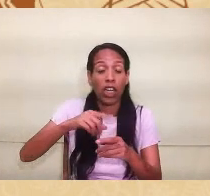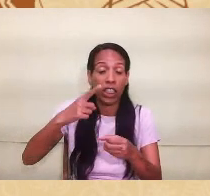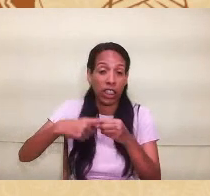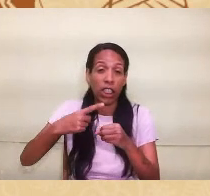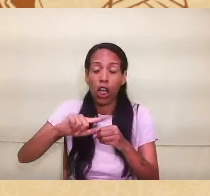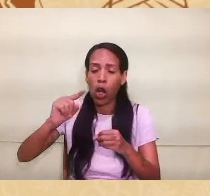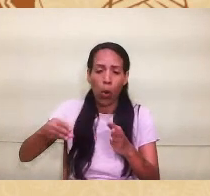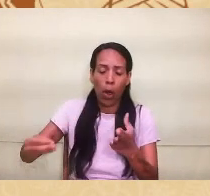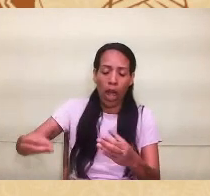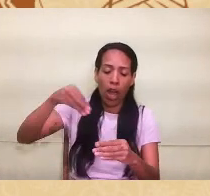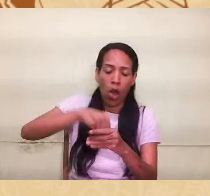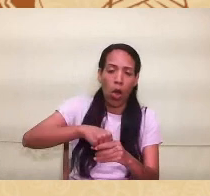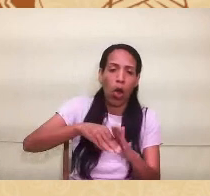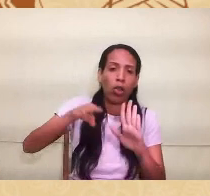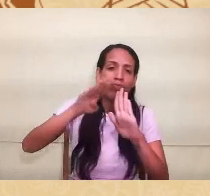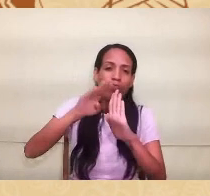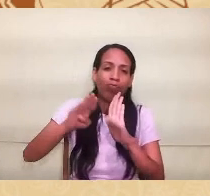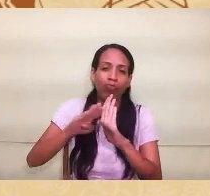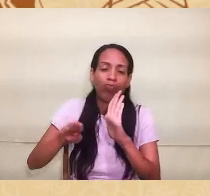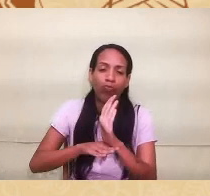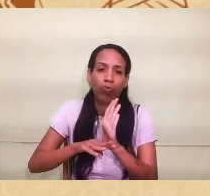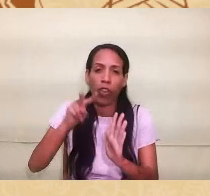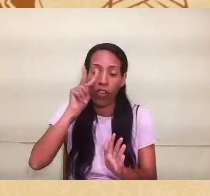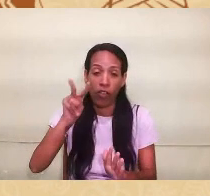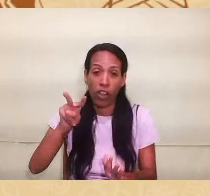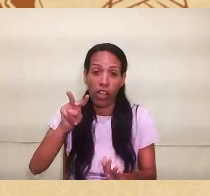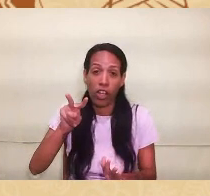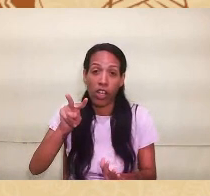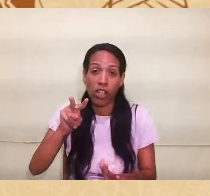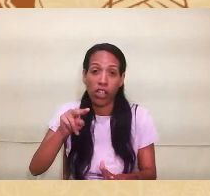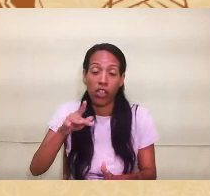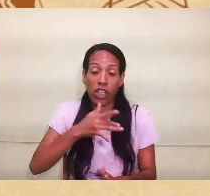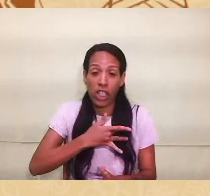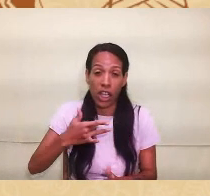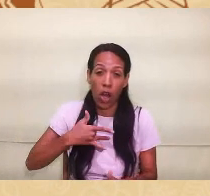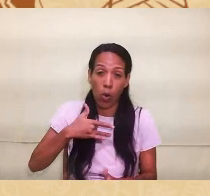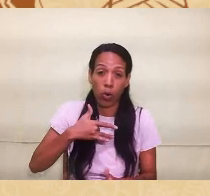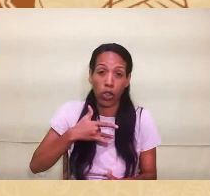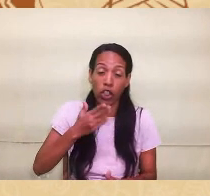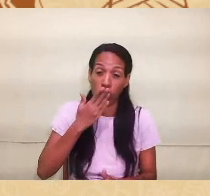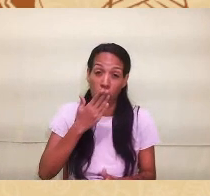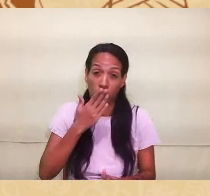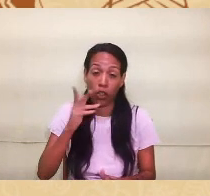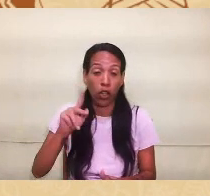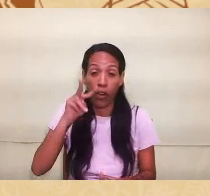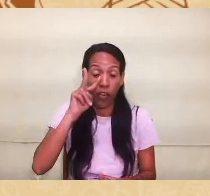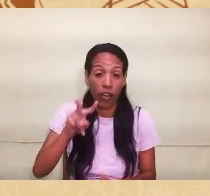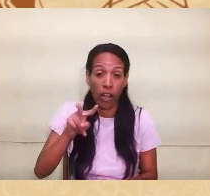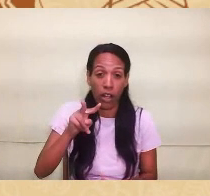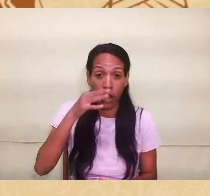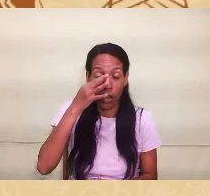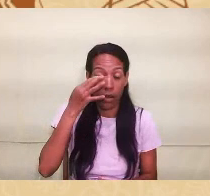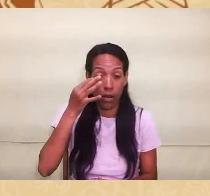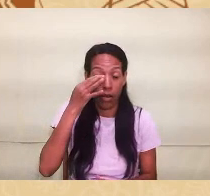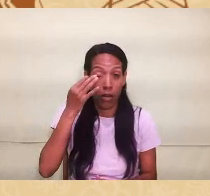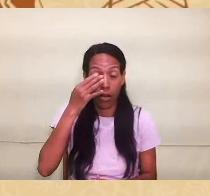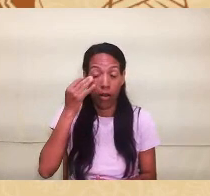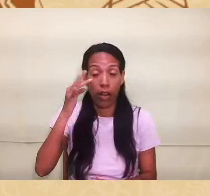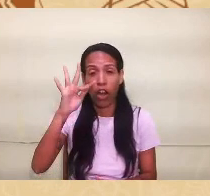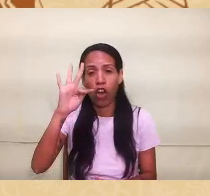dado, existe a Secretaria Especial de Saúde Indígena, ele não é assistido pela FUNAI,